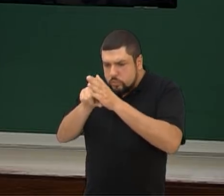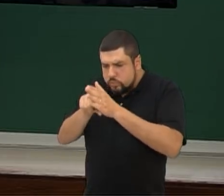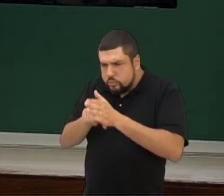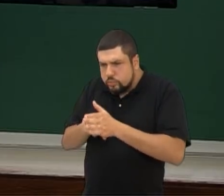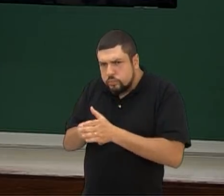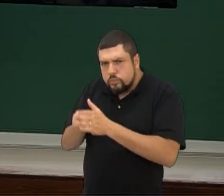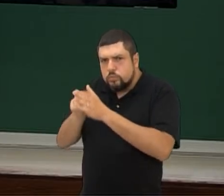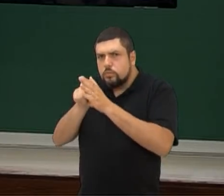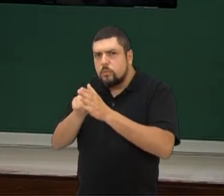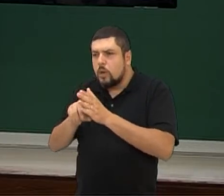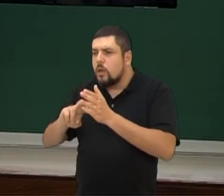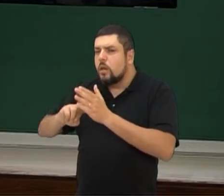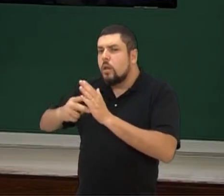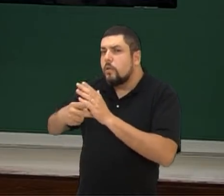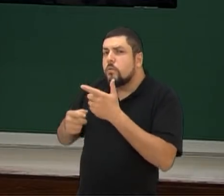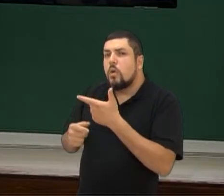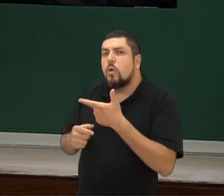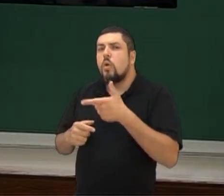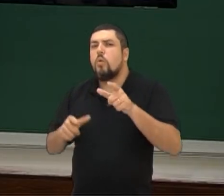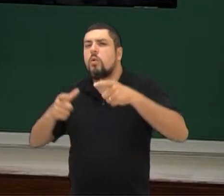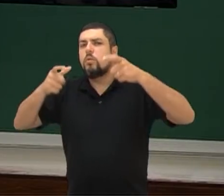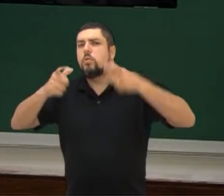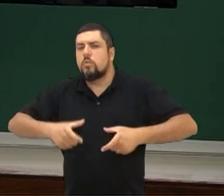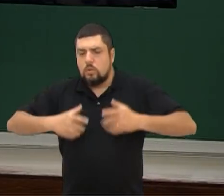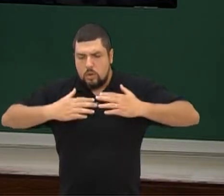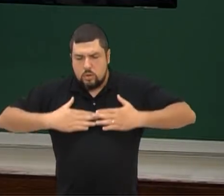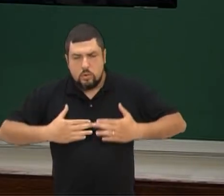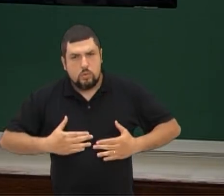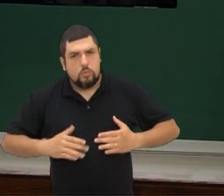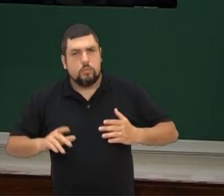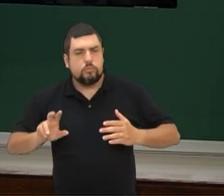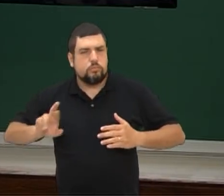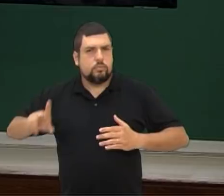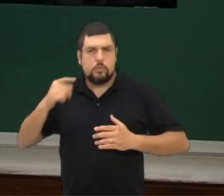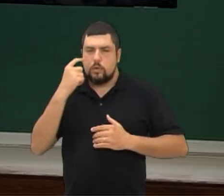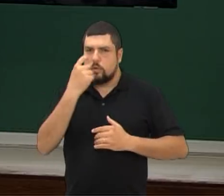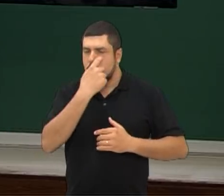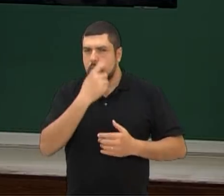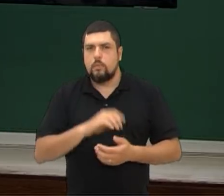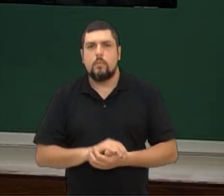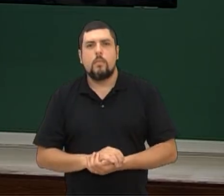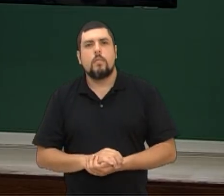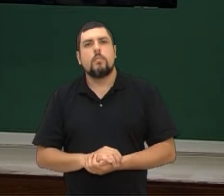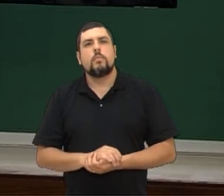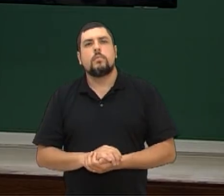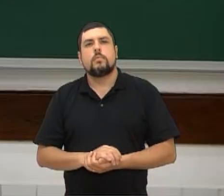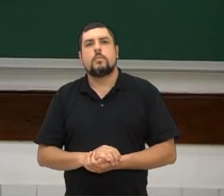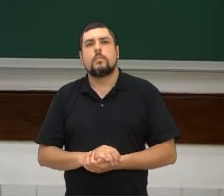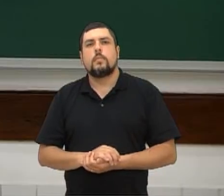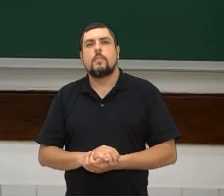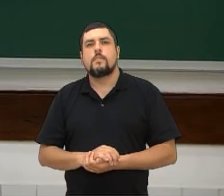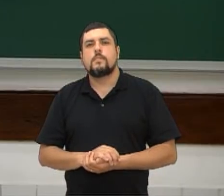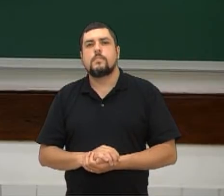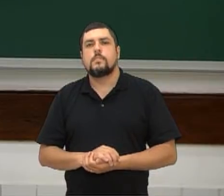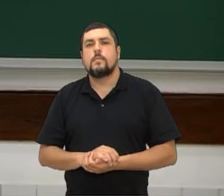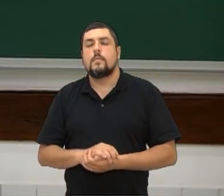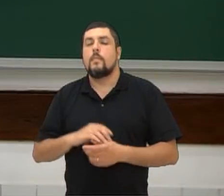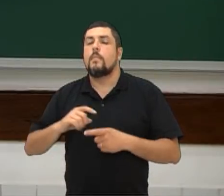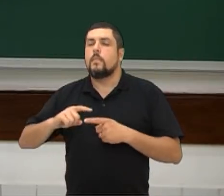examinando uma outra localidade ali do corpo que não os olhos. Depois eu tenho de